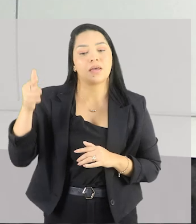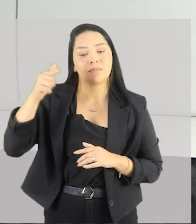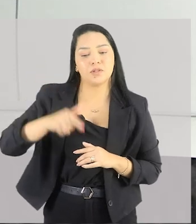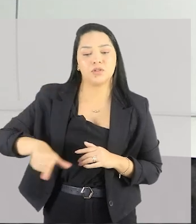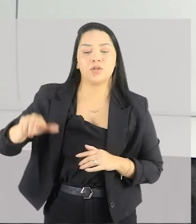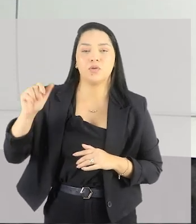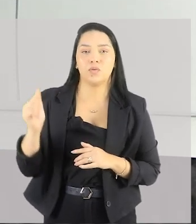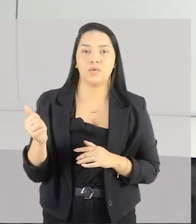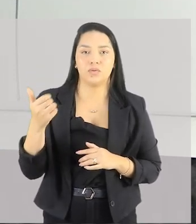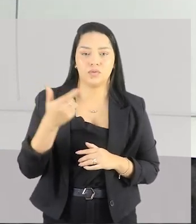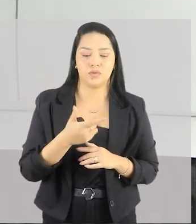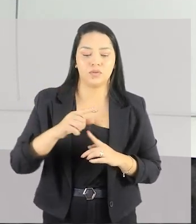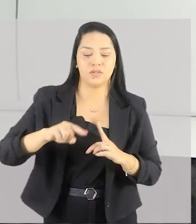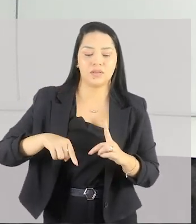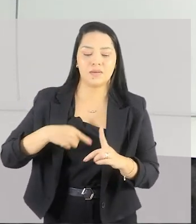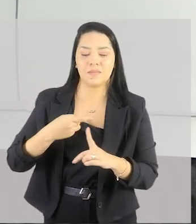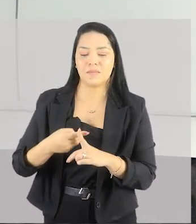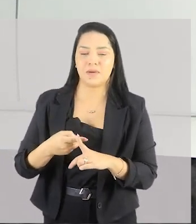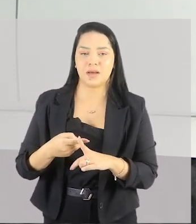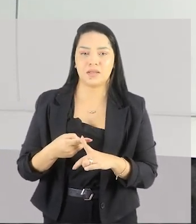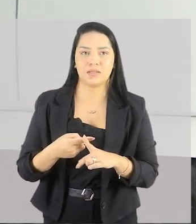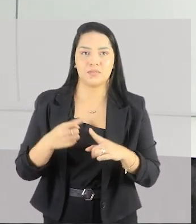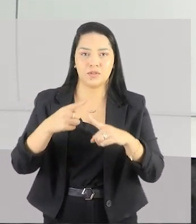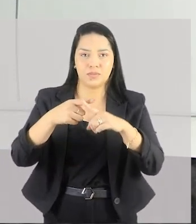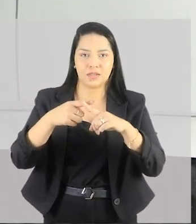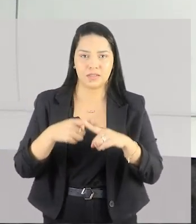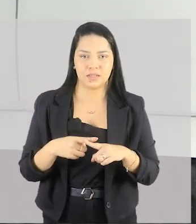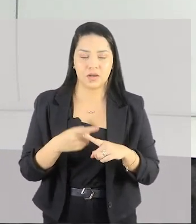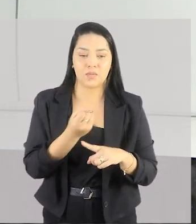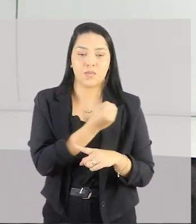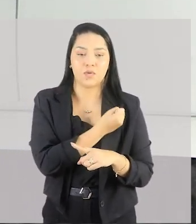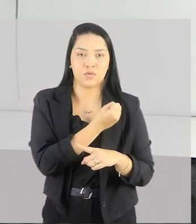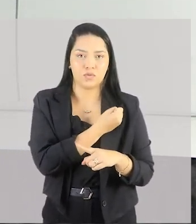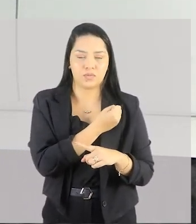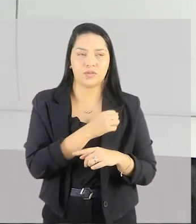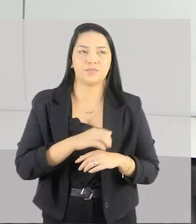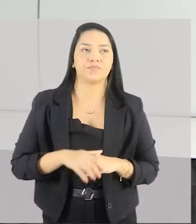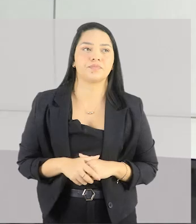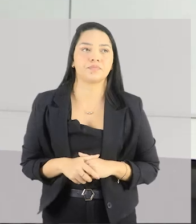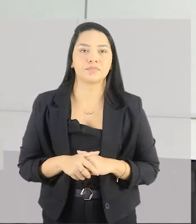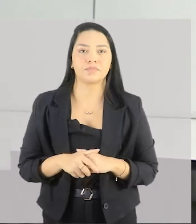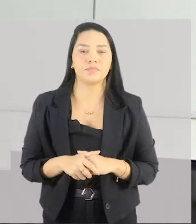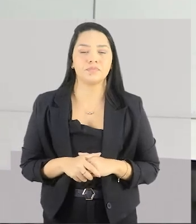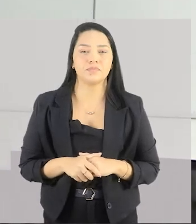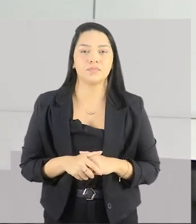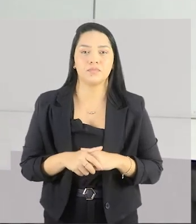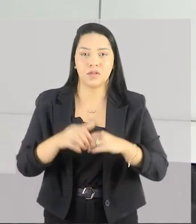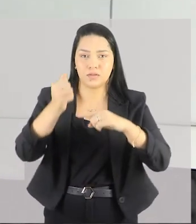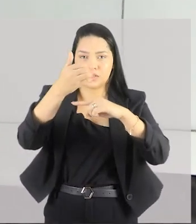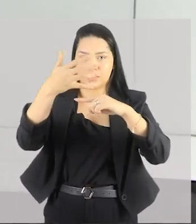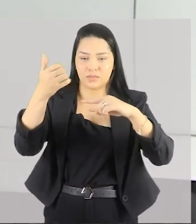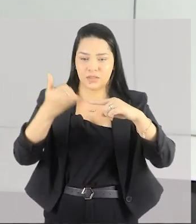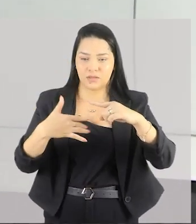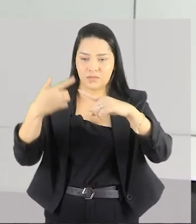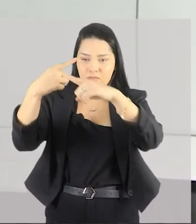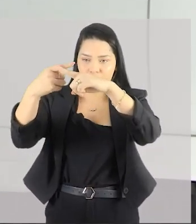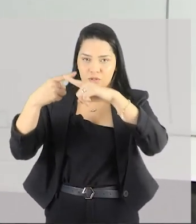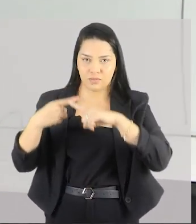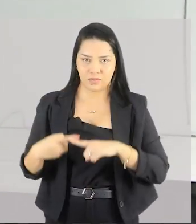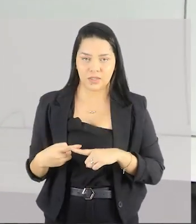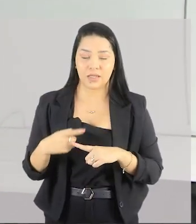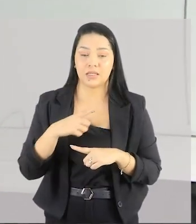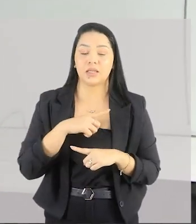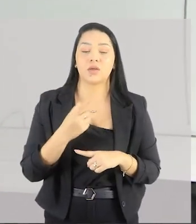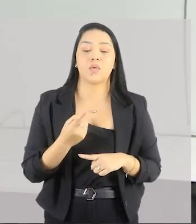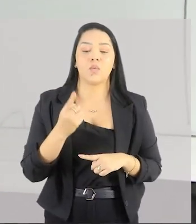o 12, mais multiplicação de fração por número inteiro. Multiplica o de cima pelo de cima e o de baixo pelo de baixo. Aqui tem